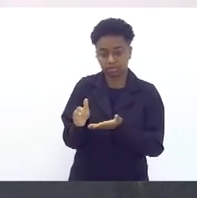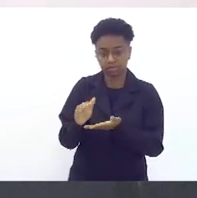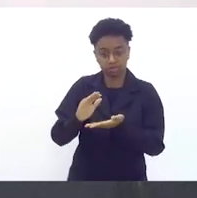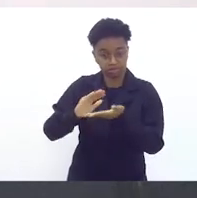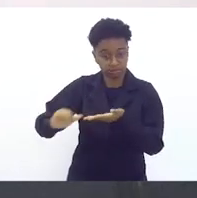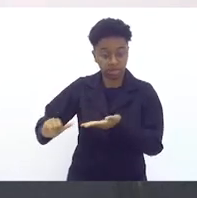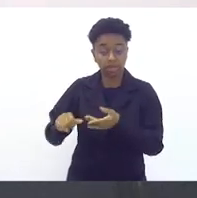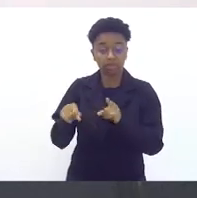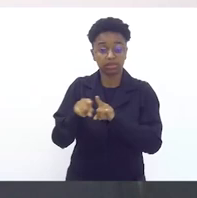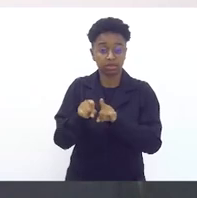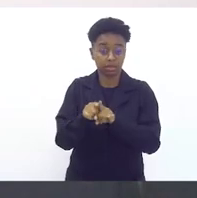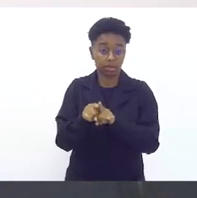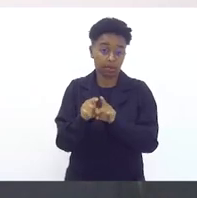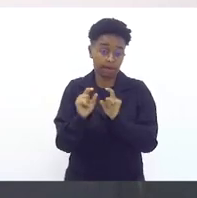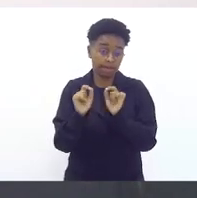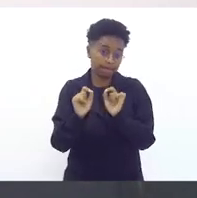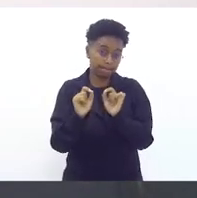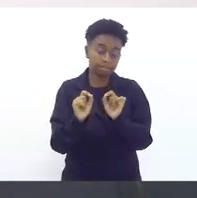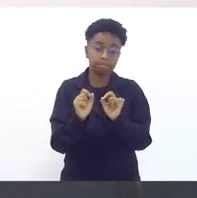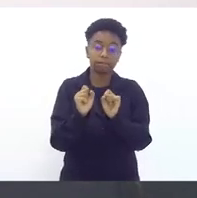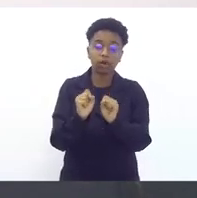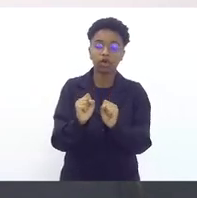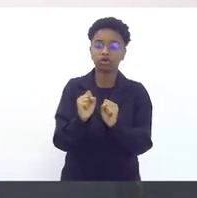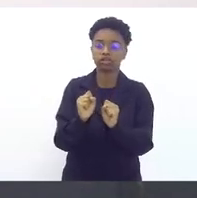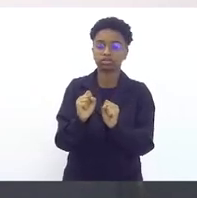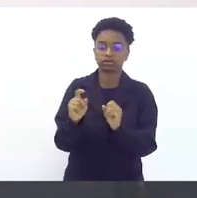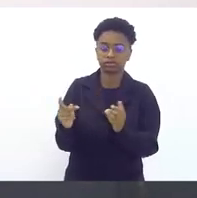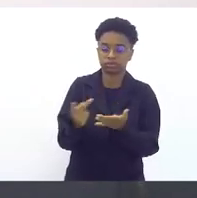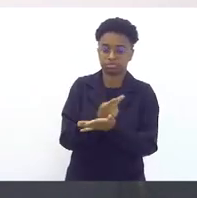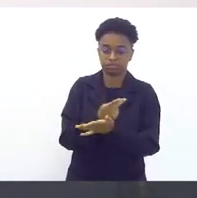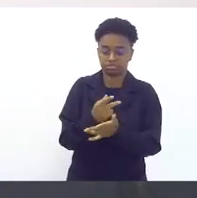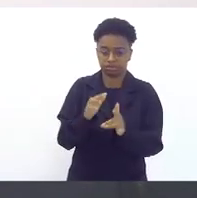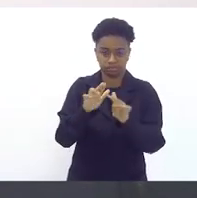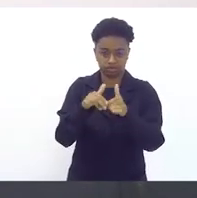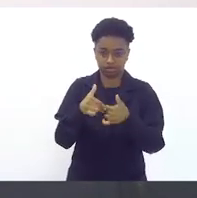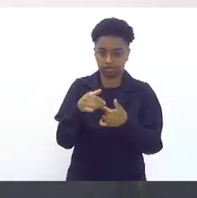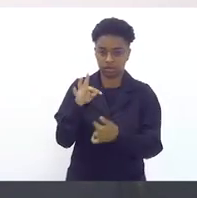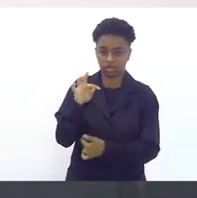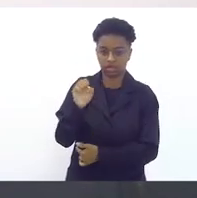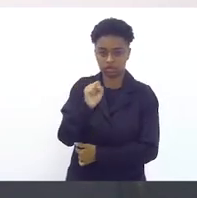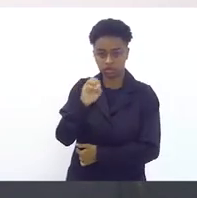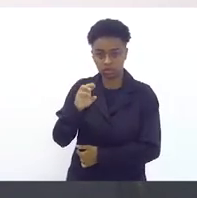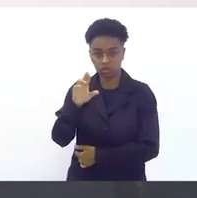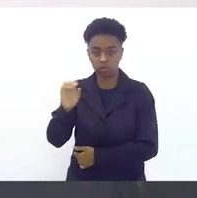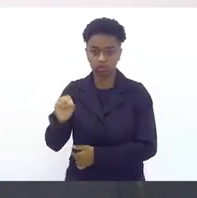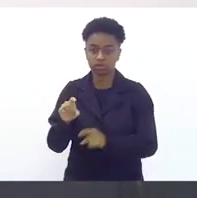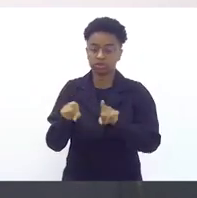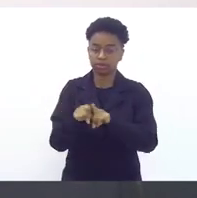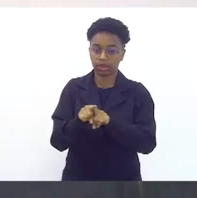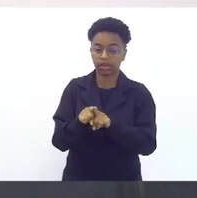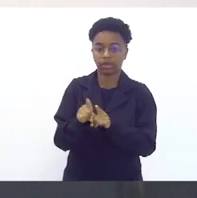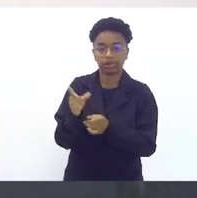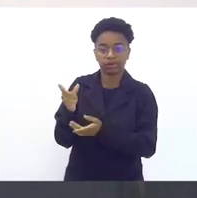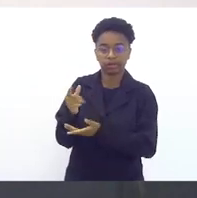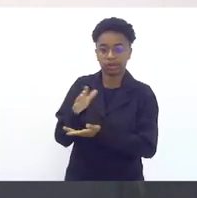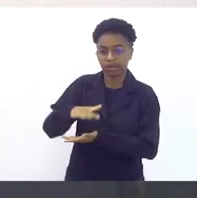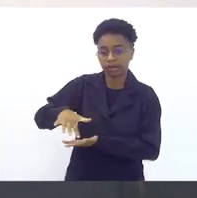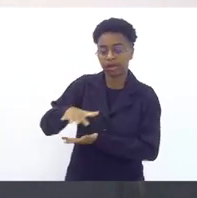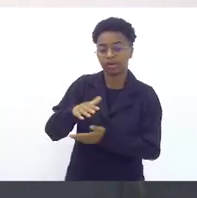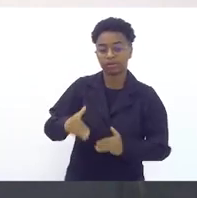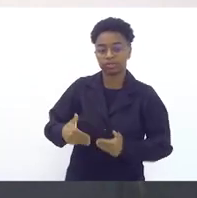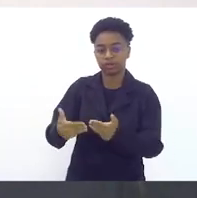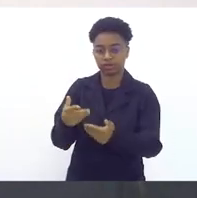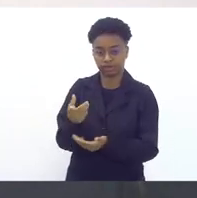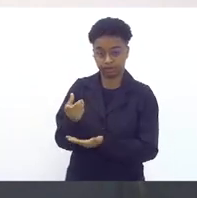sujeito, consoante o Tesouro, o Ministério da Fazenda, a sair do regime. E este